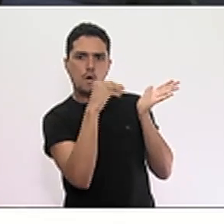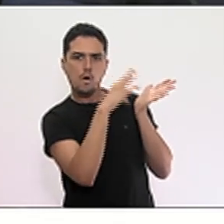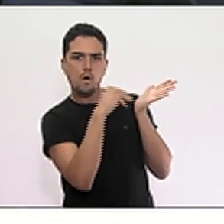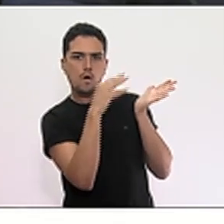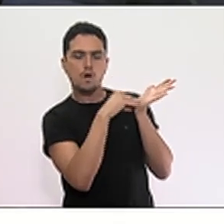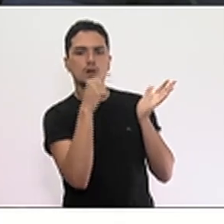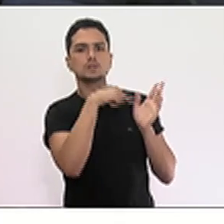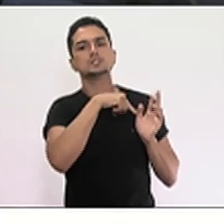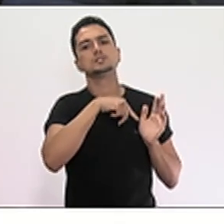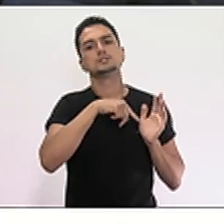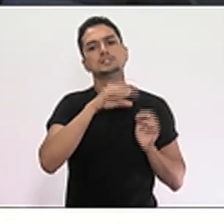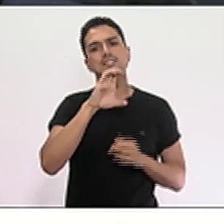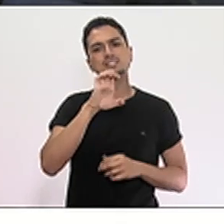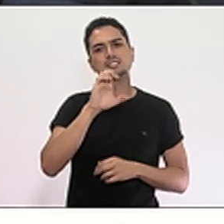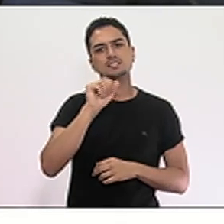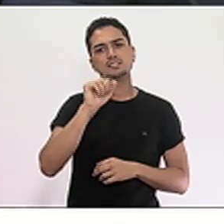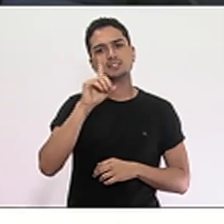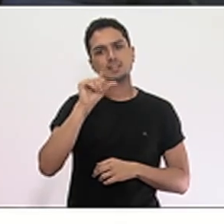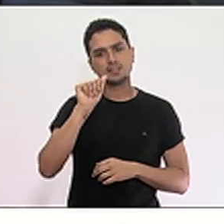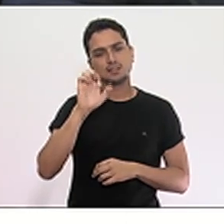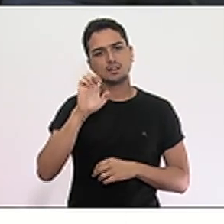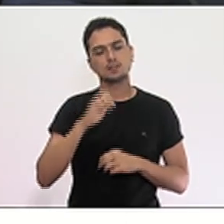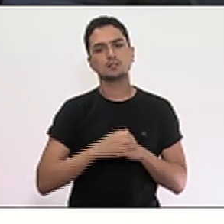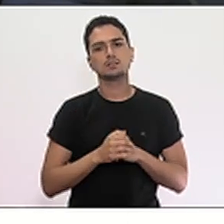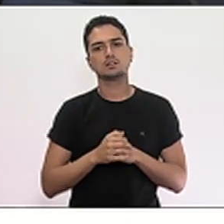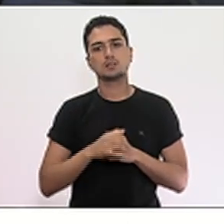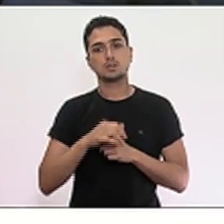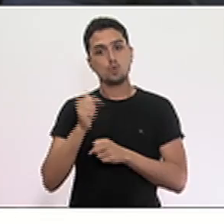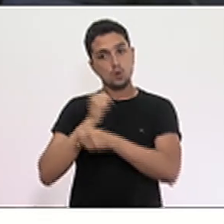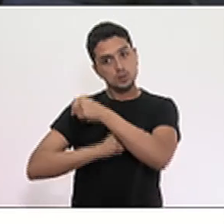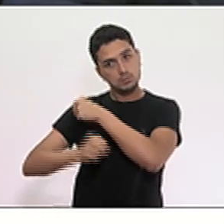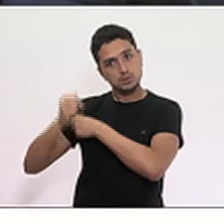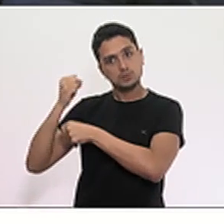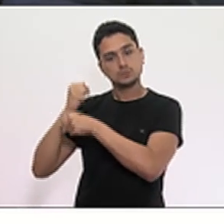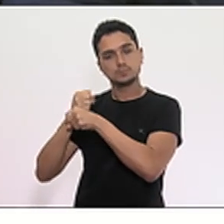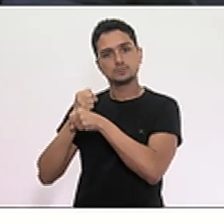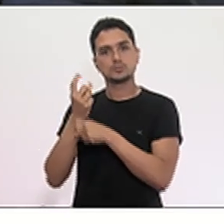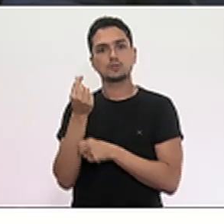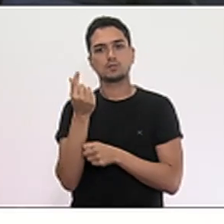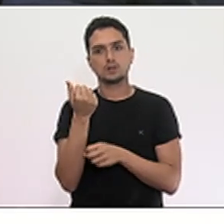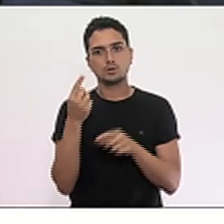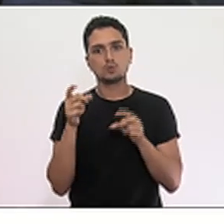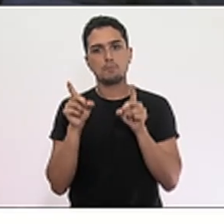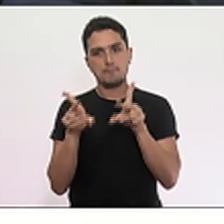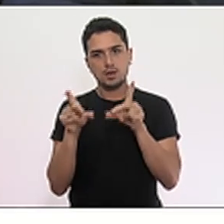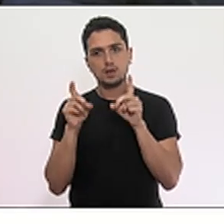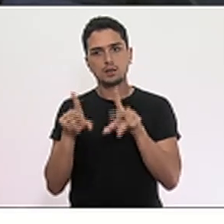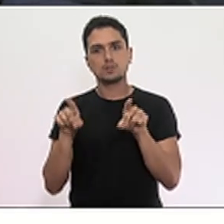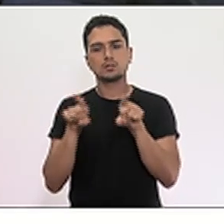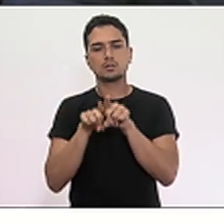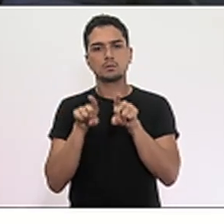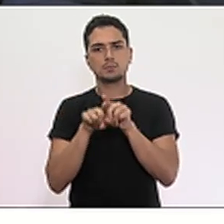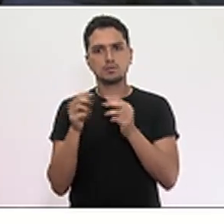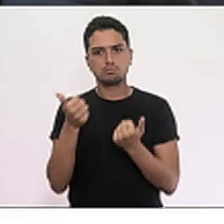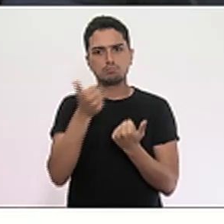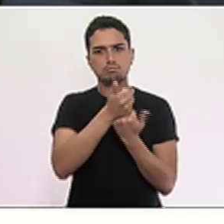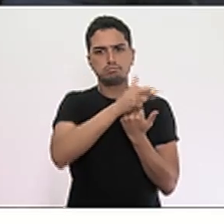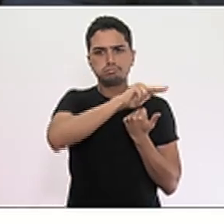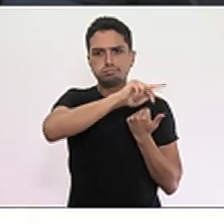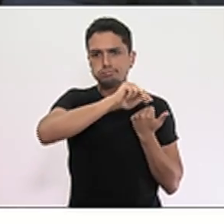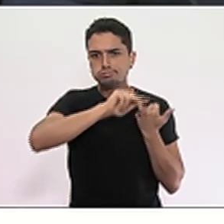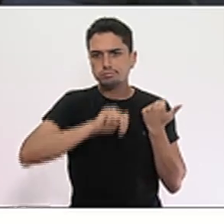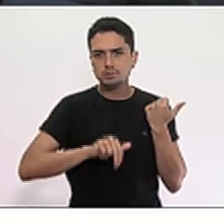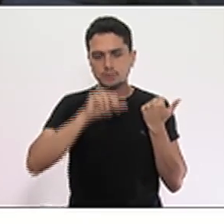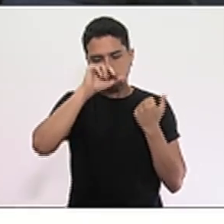no ano passado, pelo valor mercantil e os órgãos competentes. Então, companheiro, eu sei que aqui